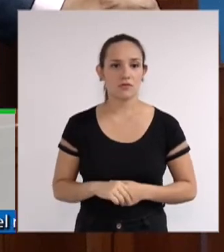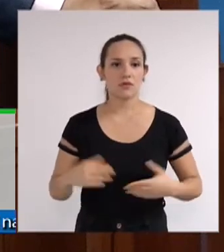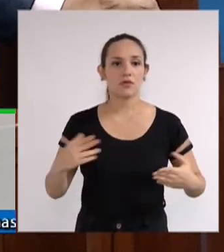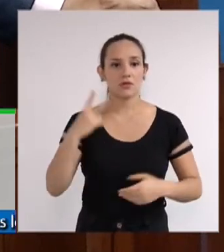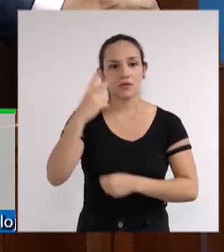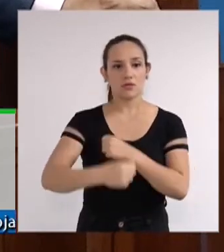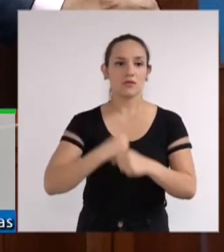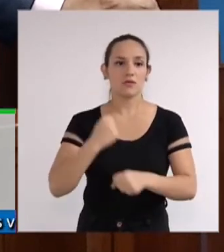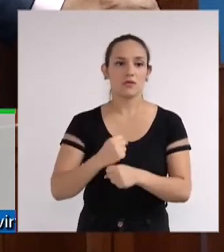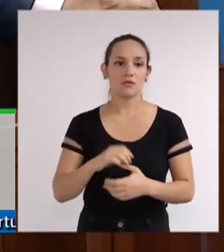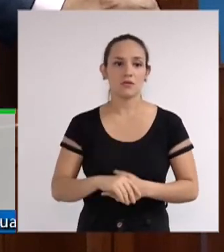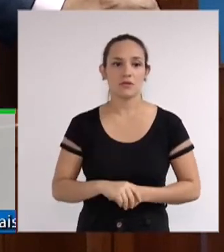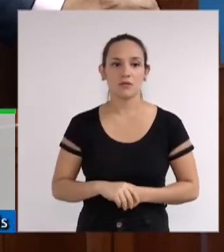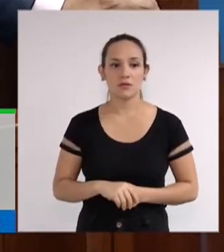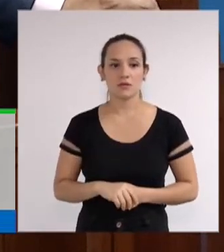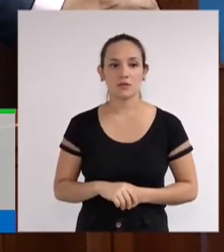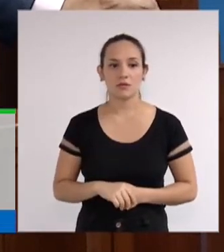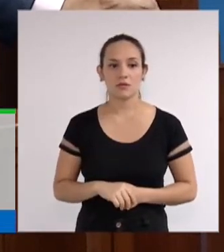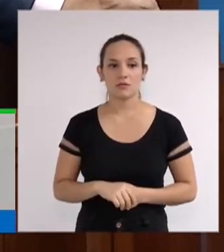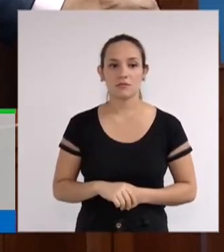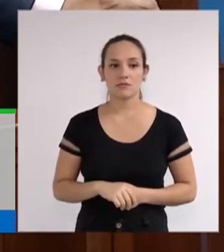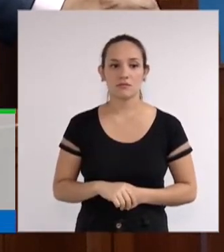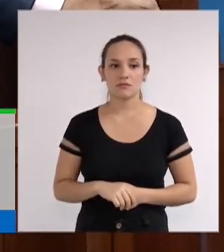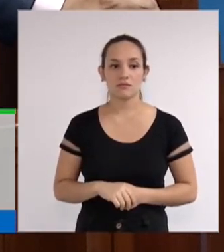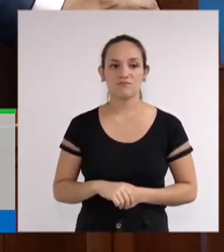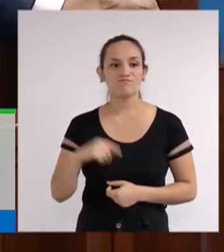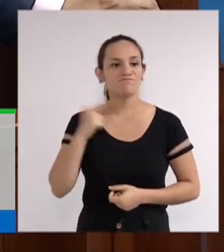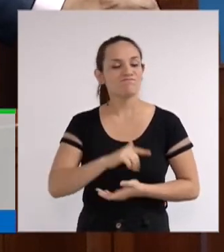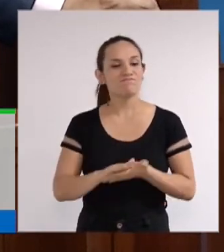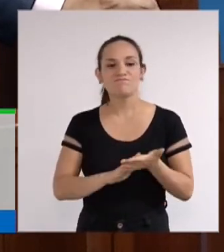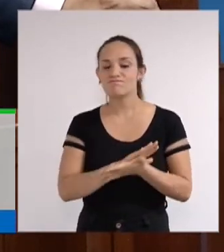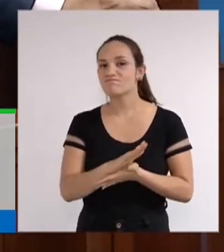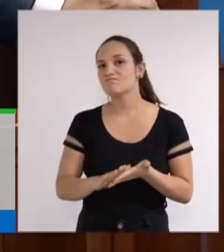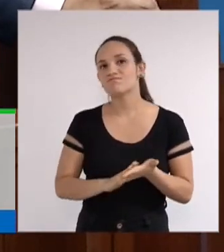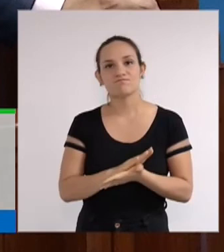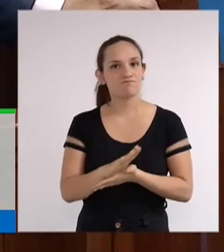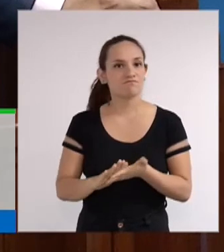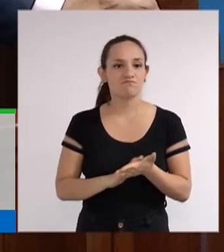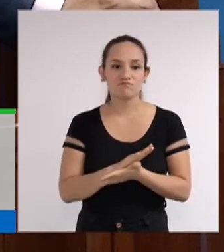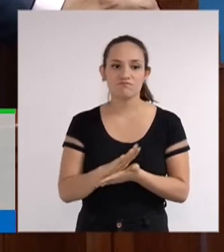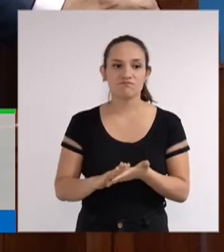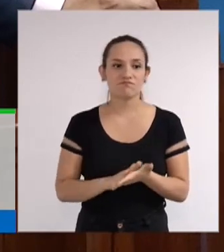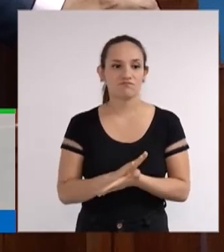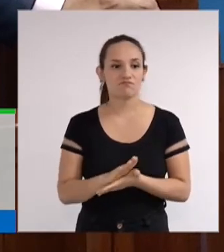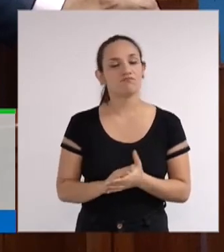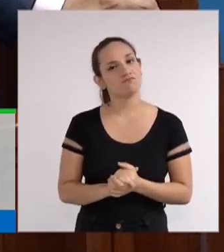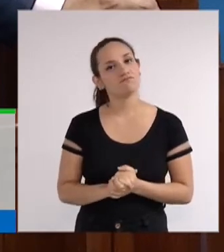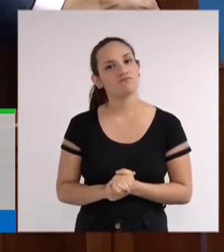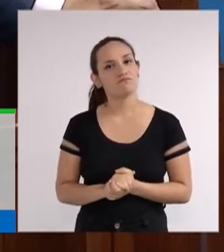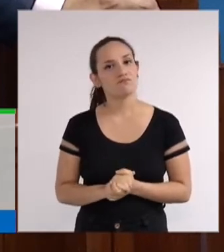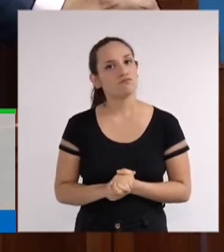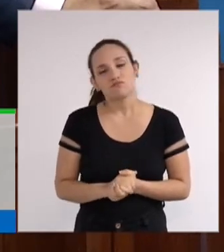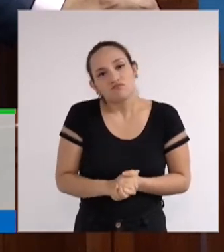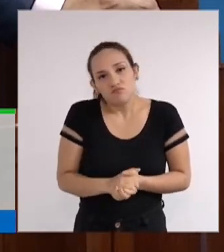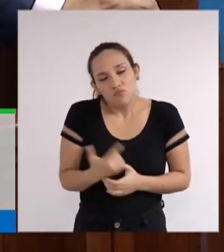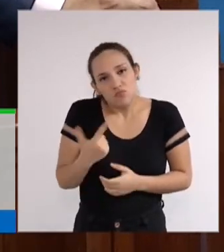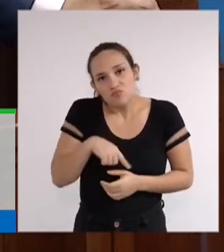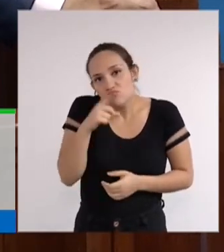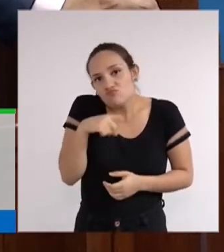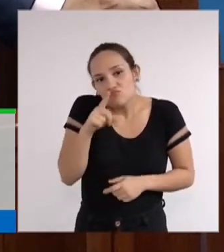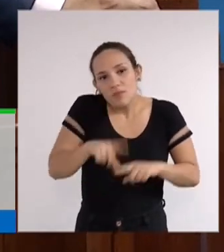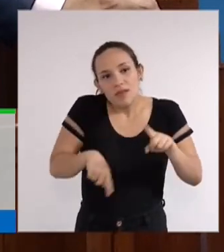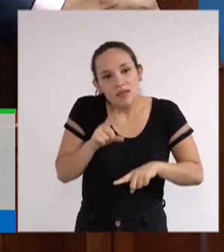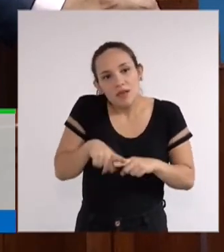esses 2 anos em que não se fez absolutamente nada na busca dos módulos impressores e se